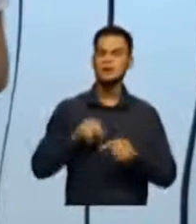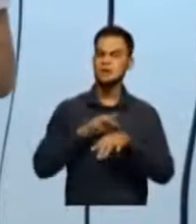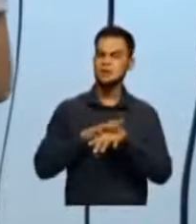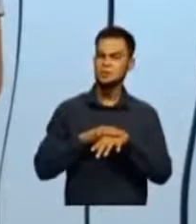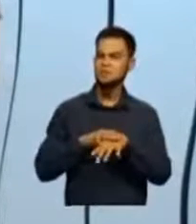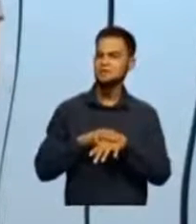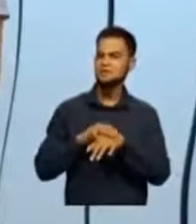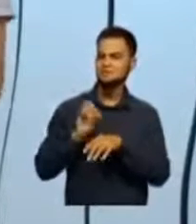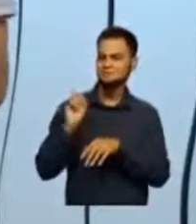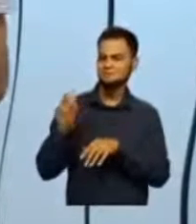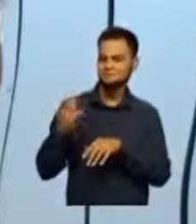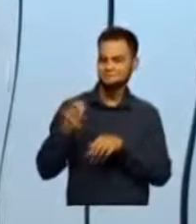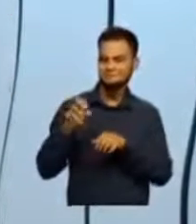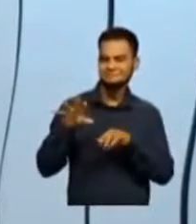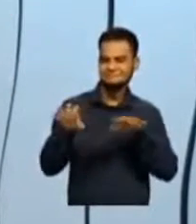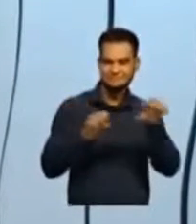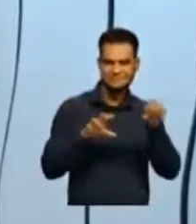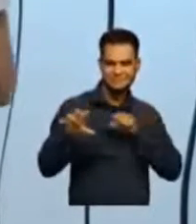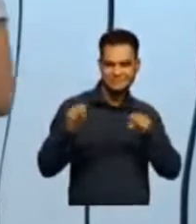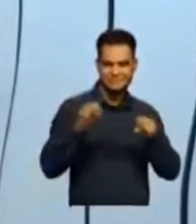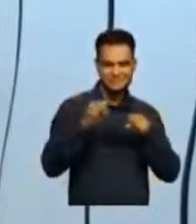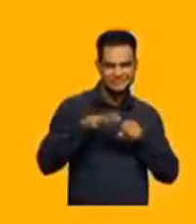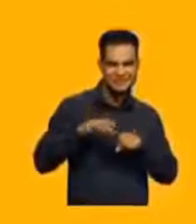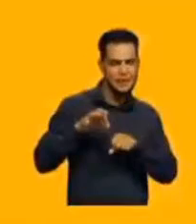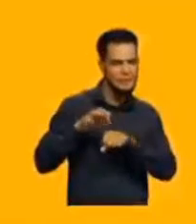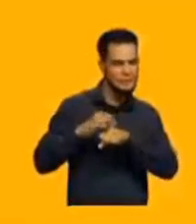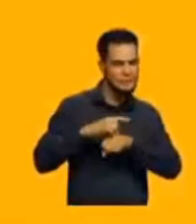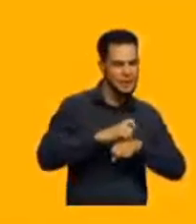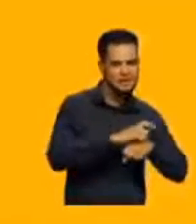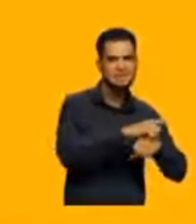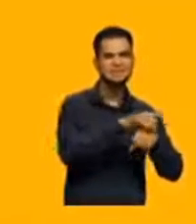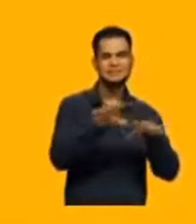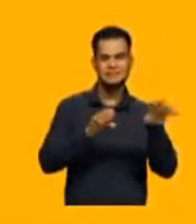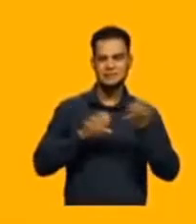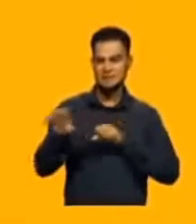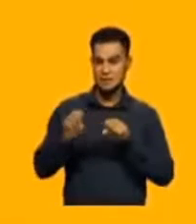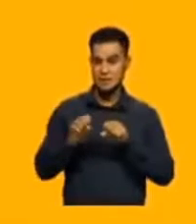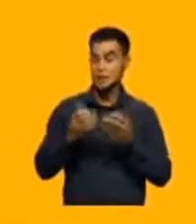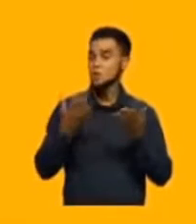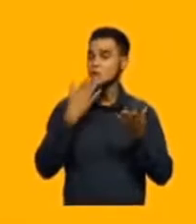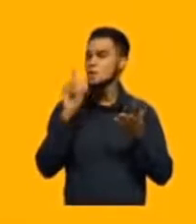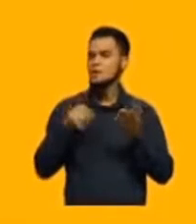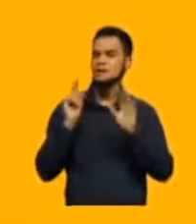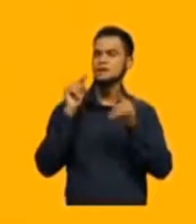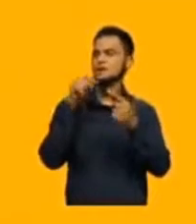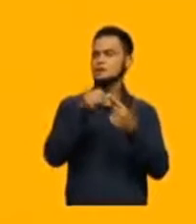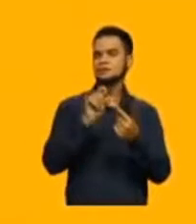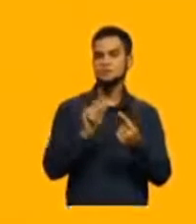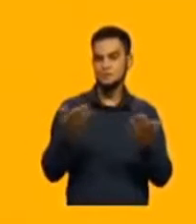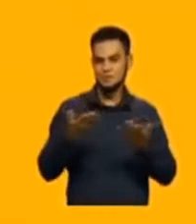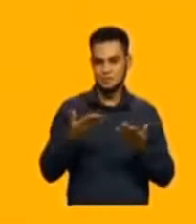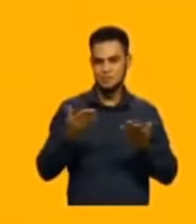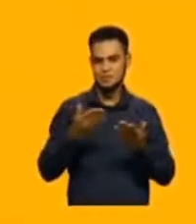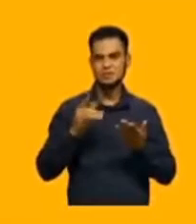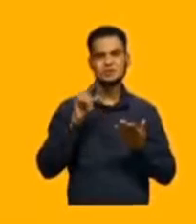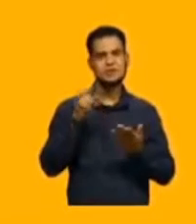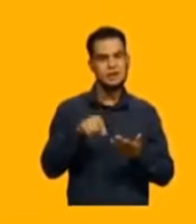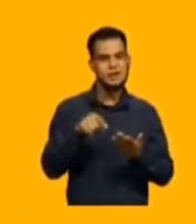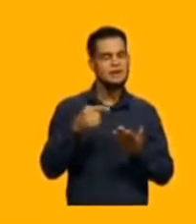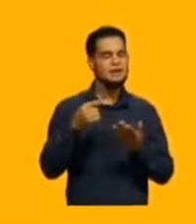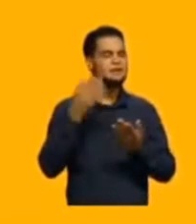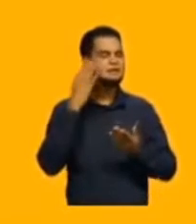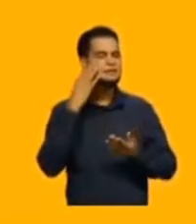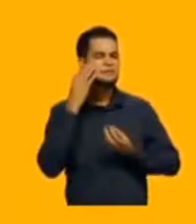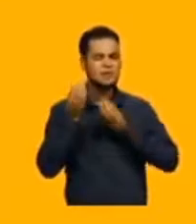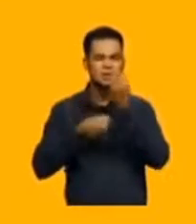infectoparasitárias. O objetivo da aula de hoje vai ser caracterizar as doenças infecciosas e parasitárias